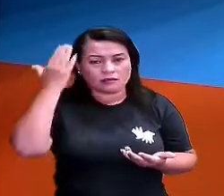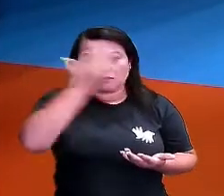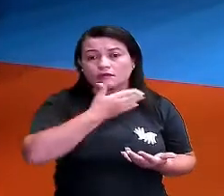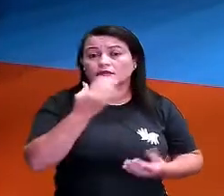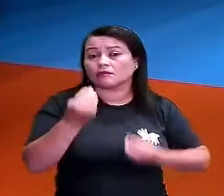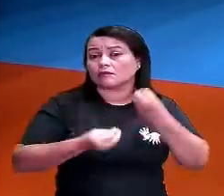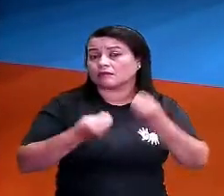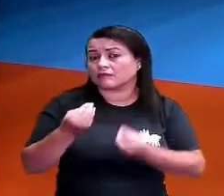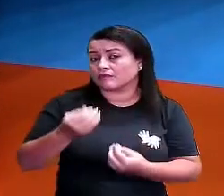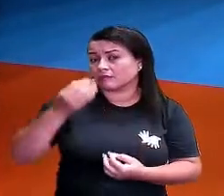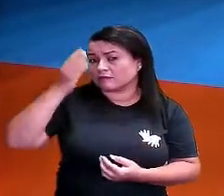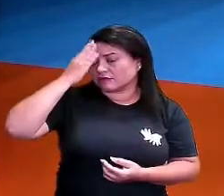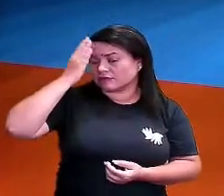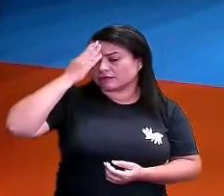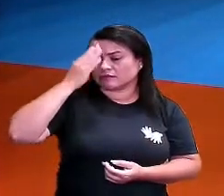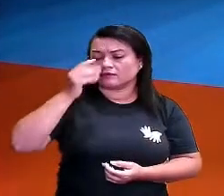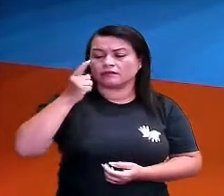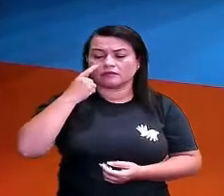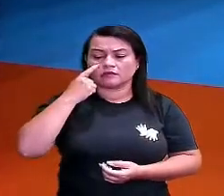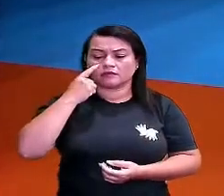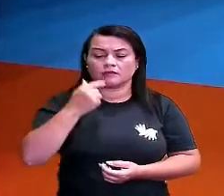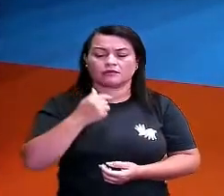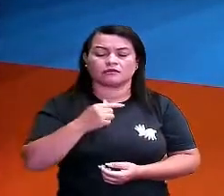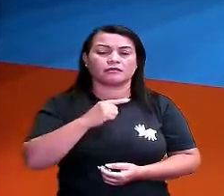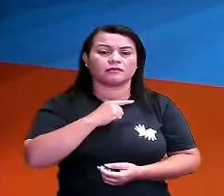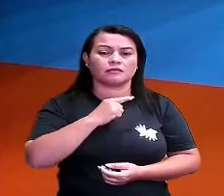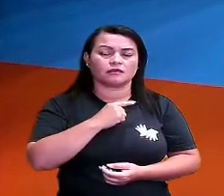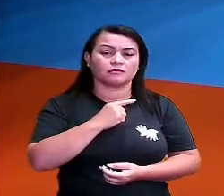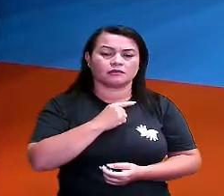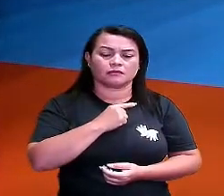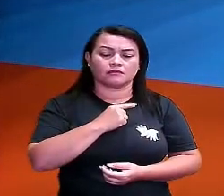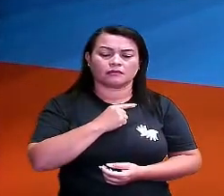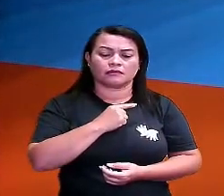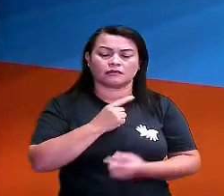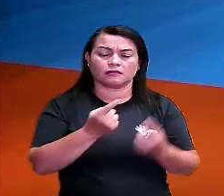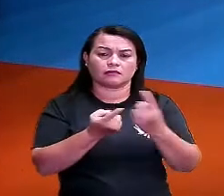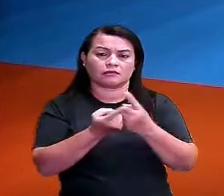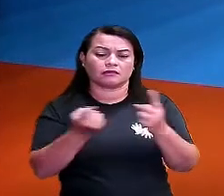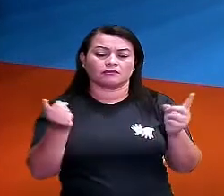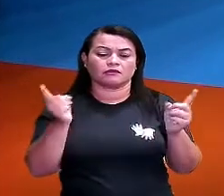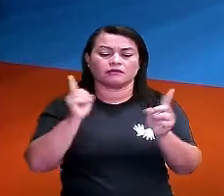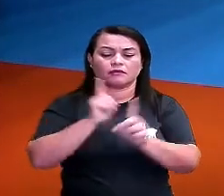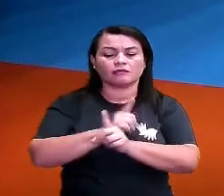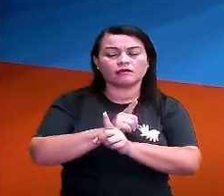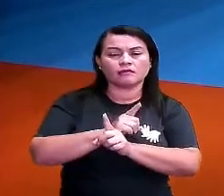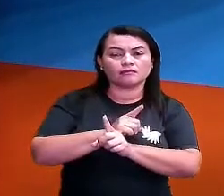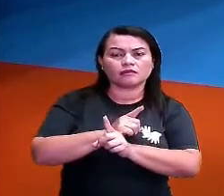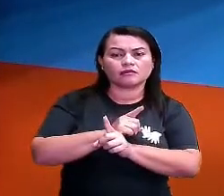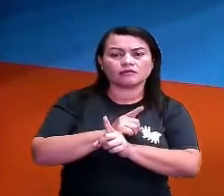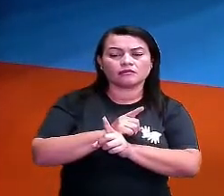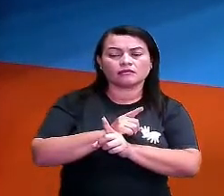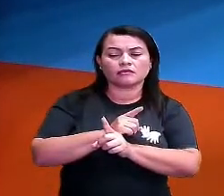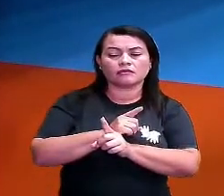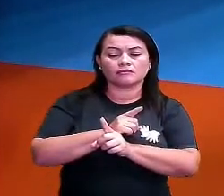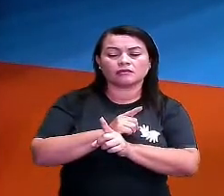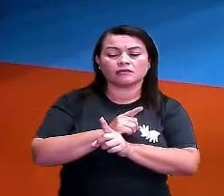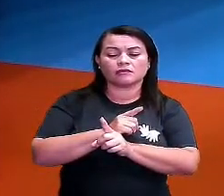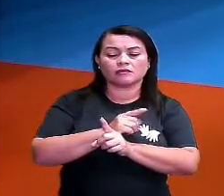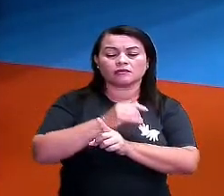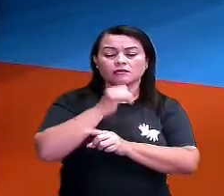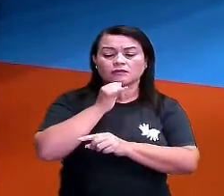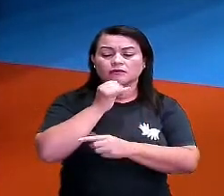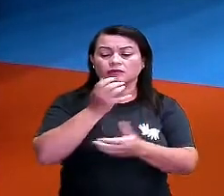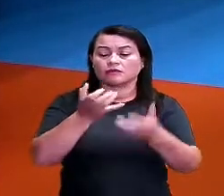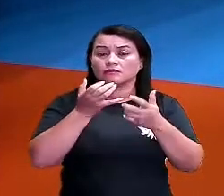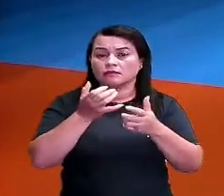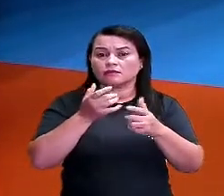gente vai fazer? Gente, se liga, se a operação é inversa, né? Eu estou aqui, ó, ele quer multiplicação, ele